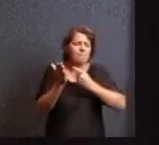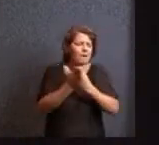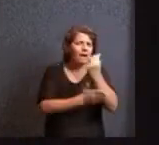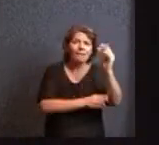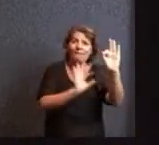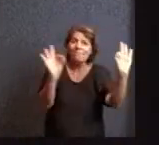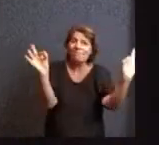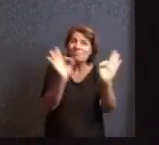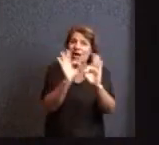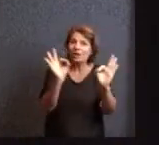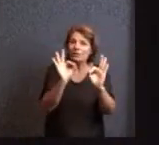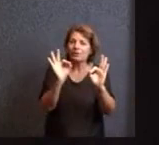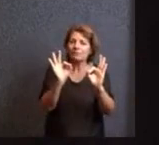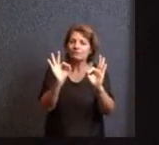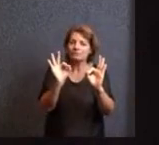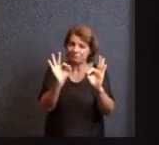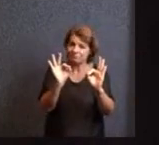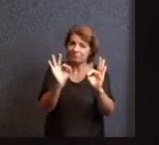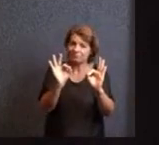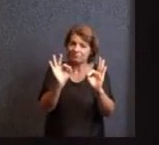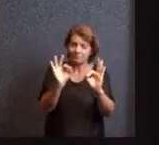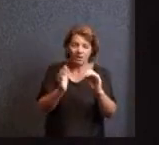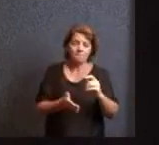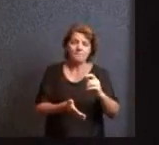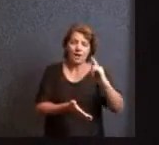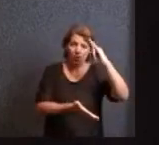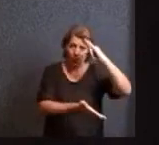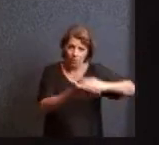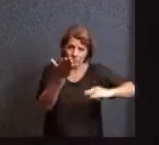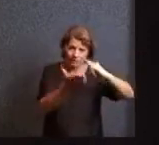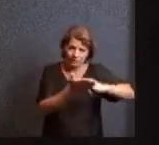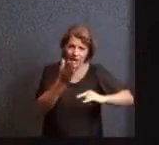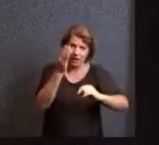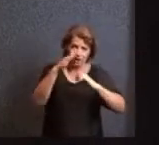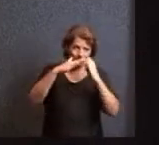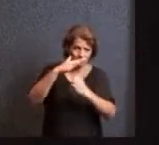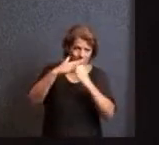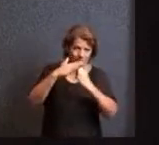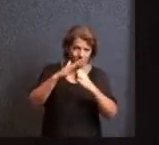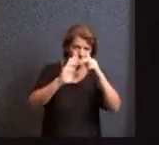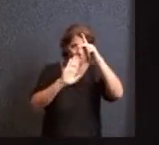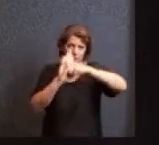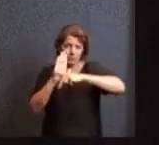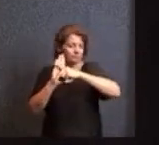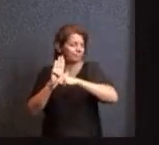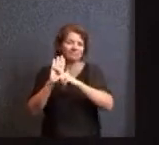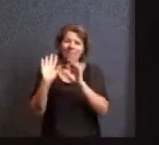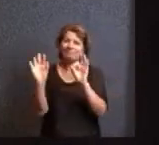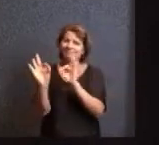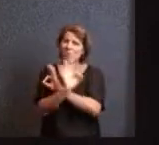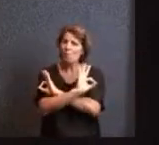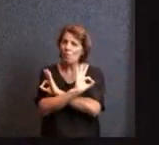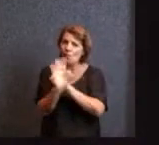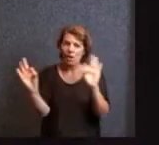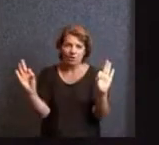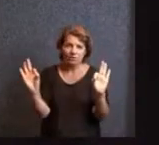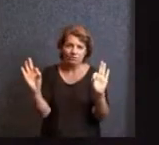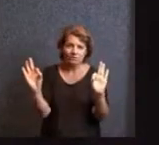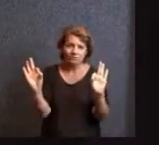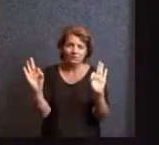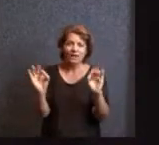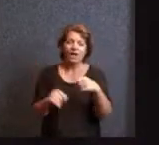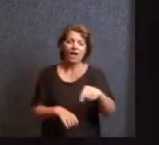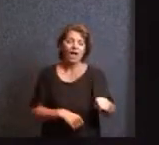Nós não estamos contratando empresa para o projeto chegar até nós. O que nós